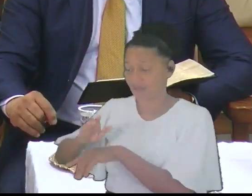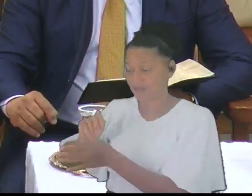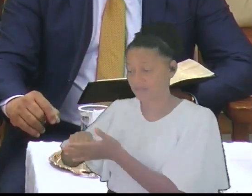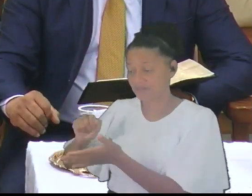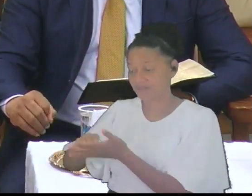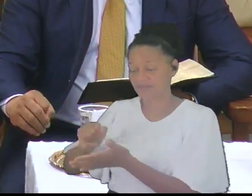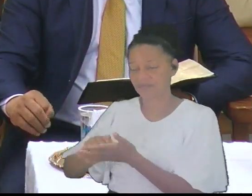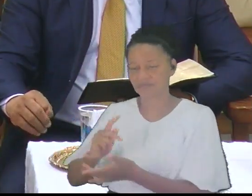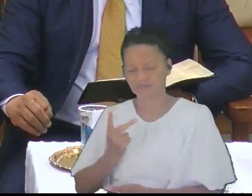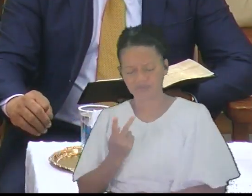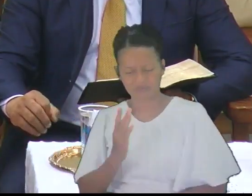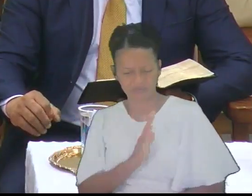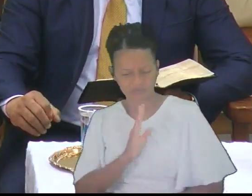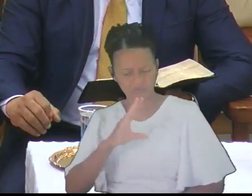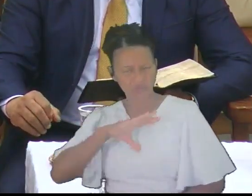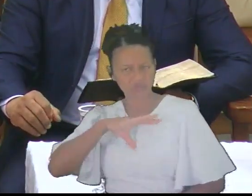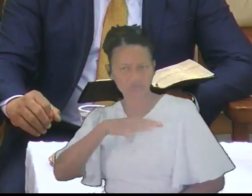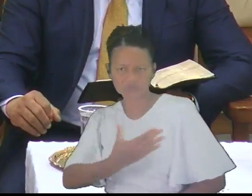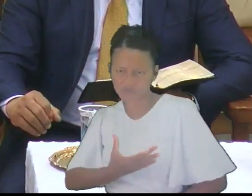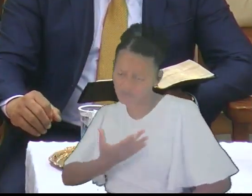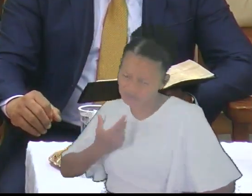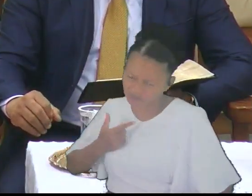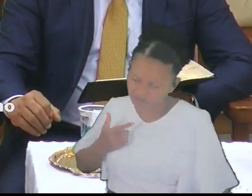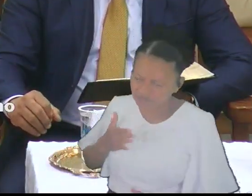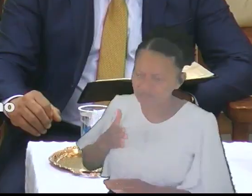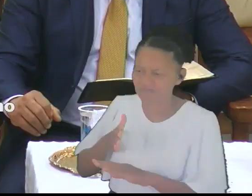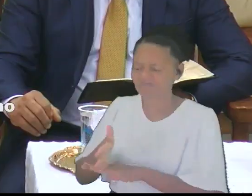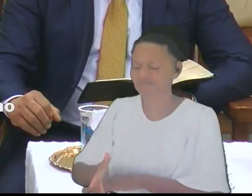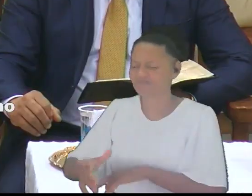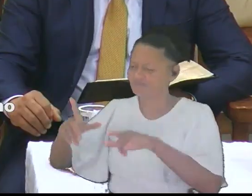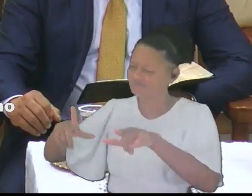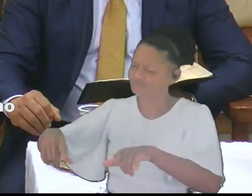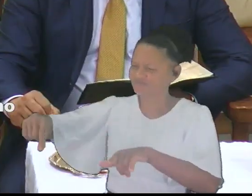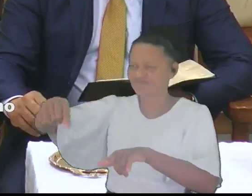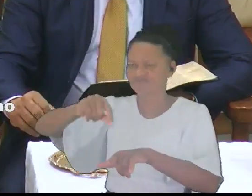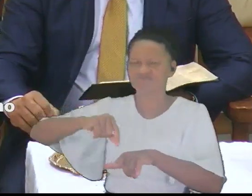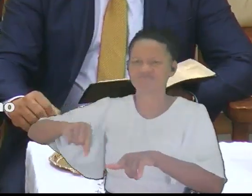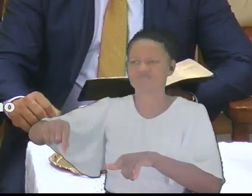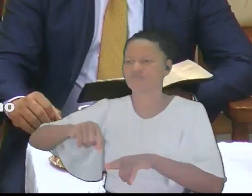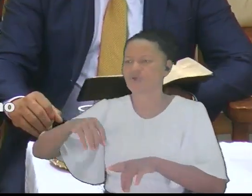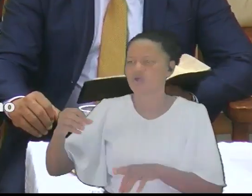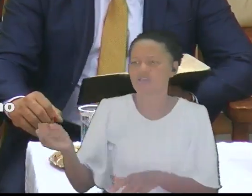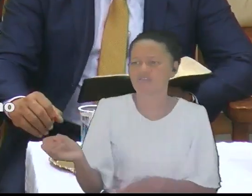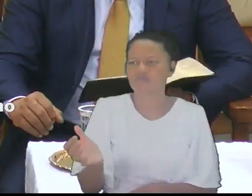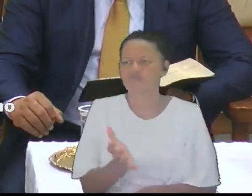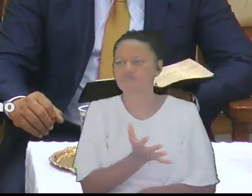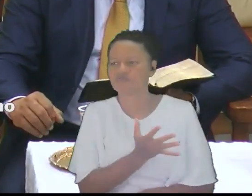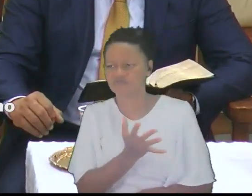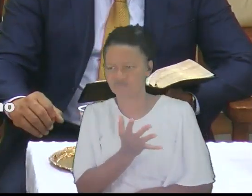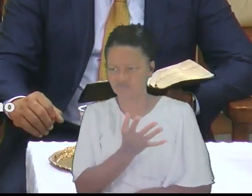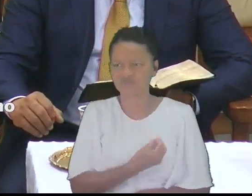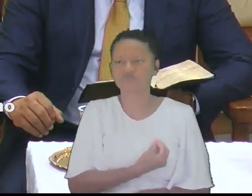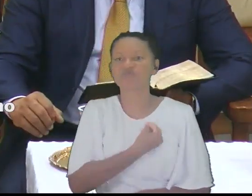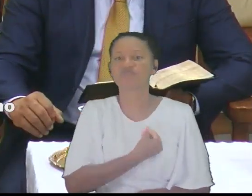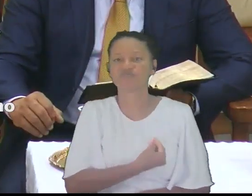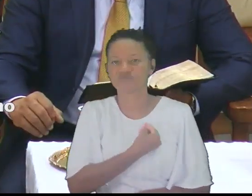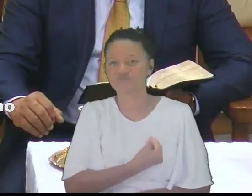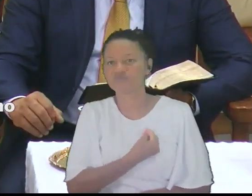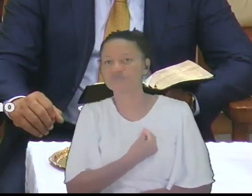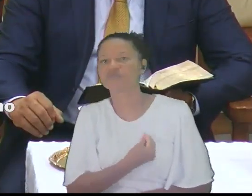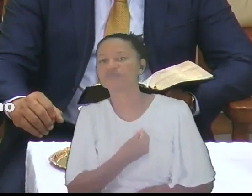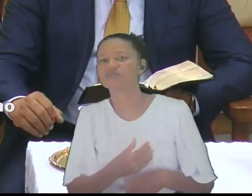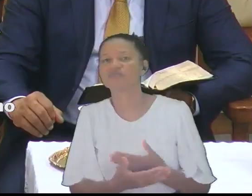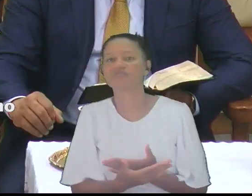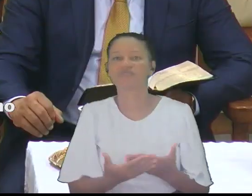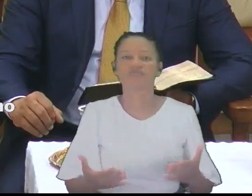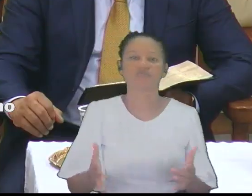temos ousadia para entrar no santuário por um novo e vivo caminho